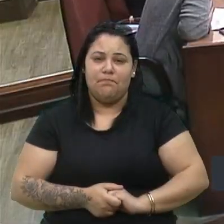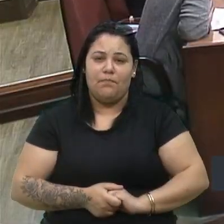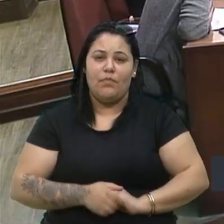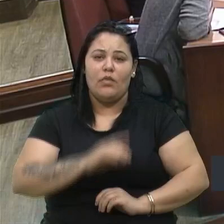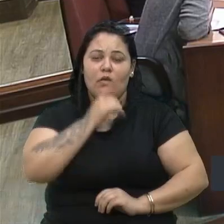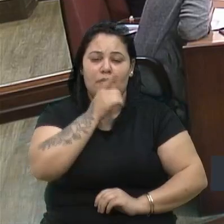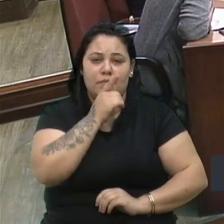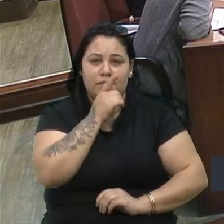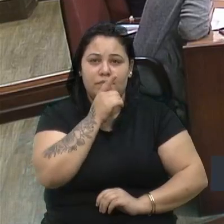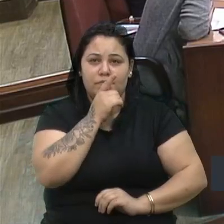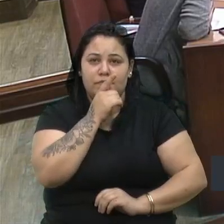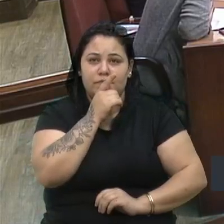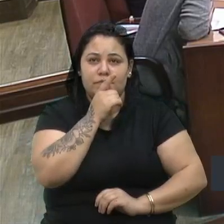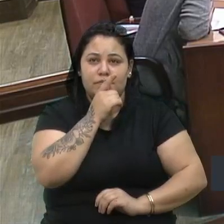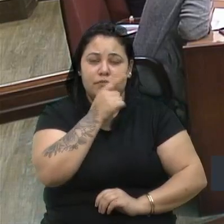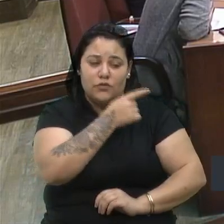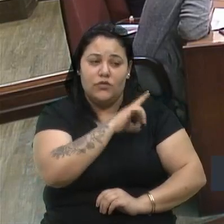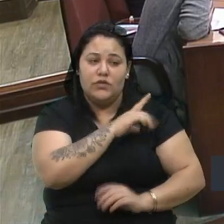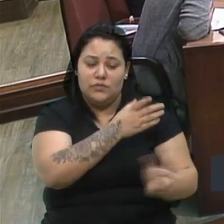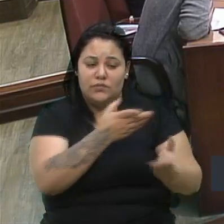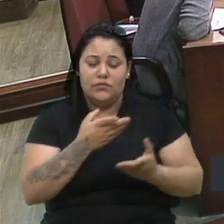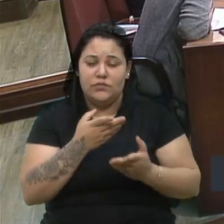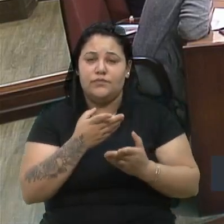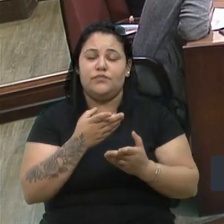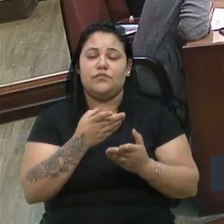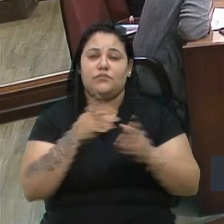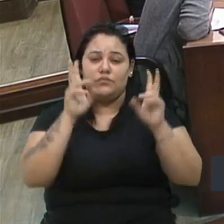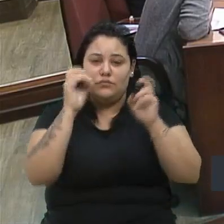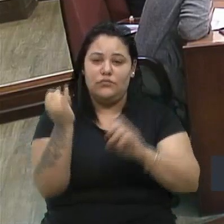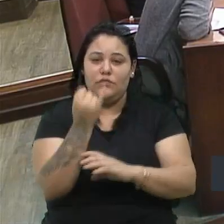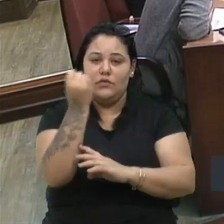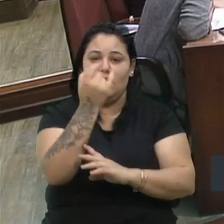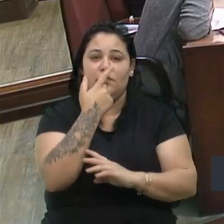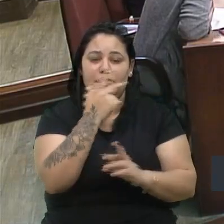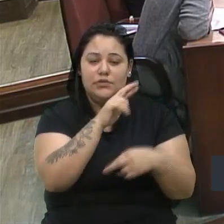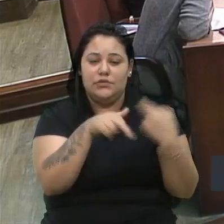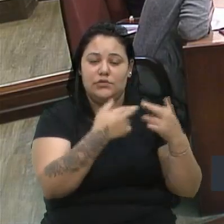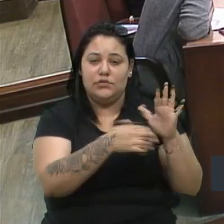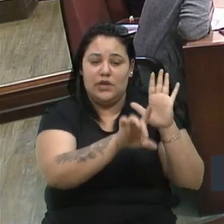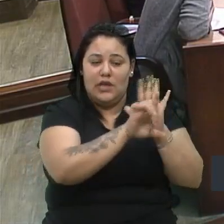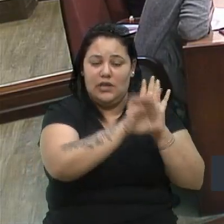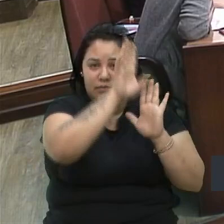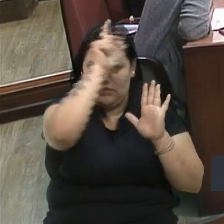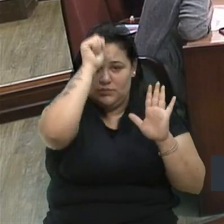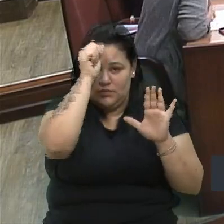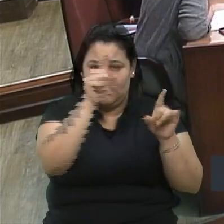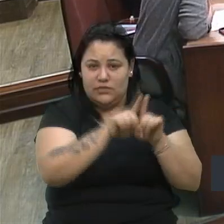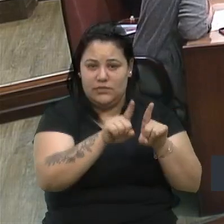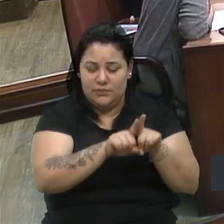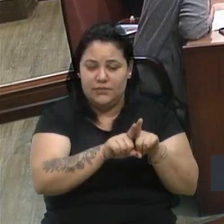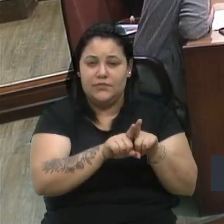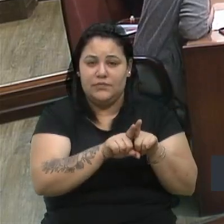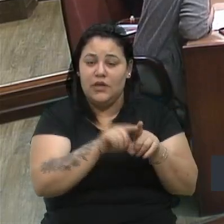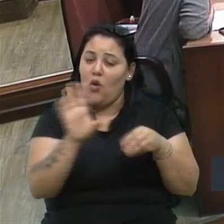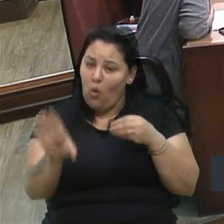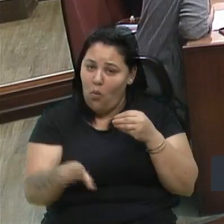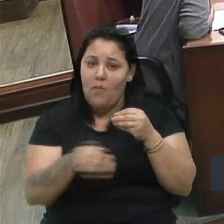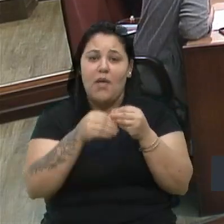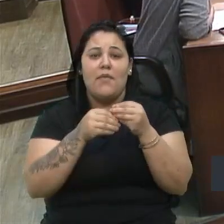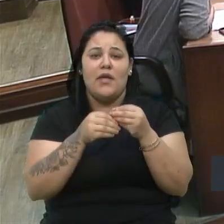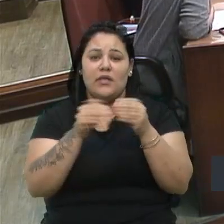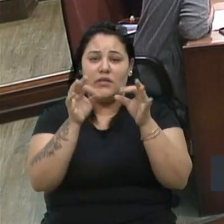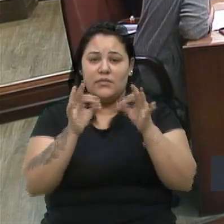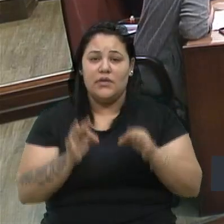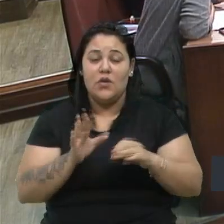senhor traz um tema muito interessante, que é da questão da lei orgânica também, que vem se somar com todas essas questões. E o mais importante dessa